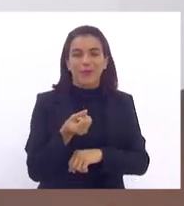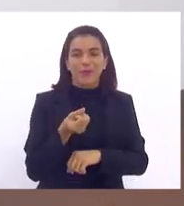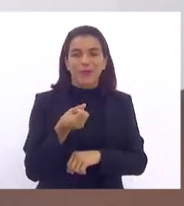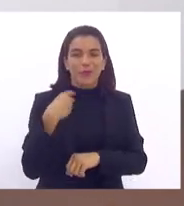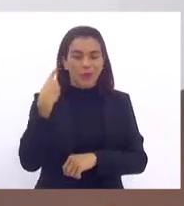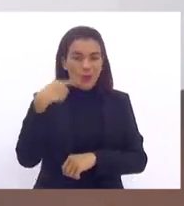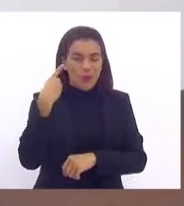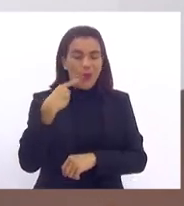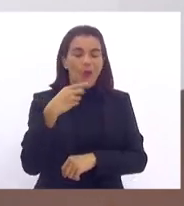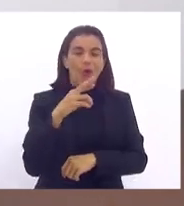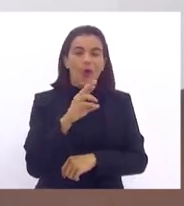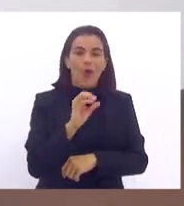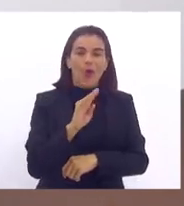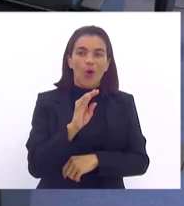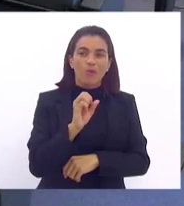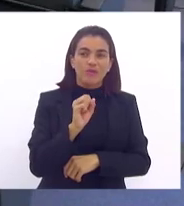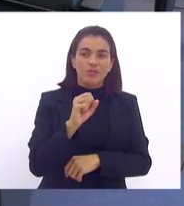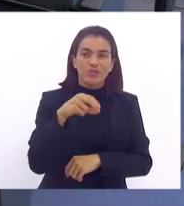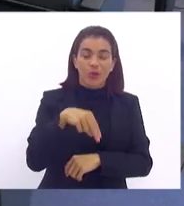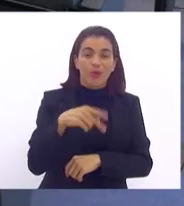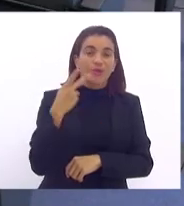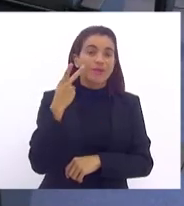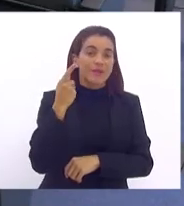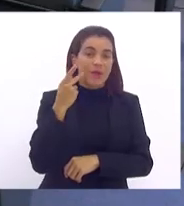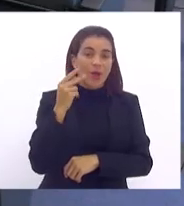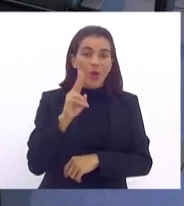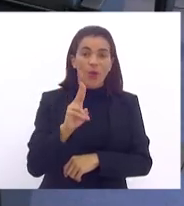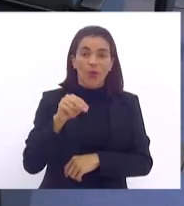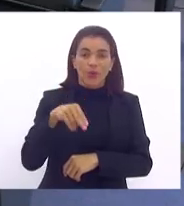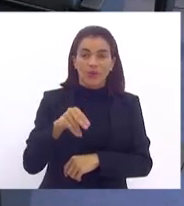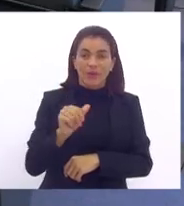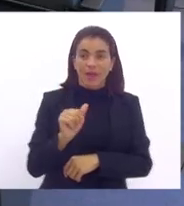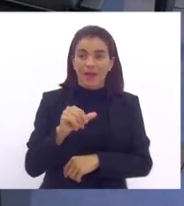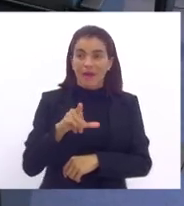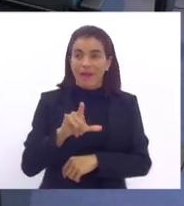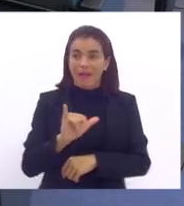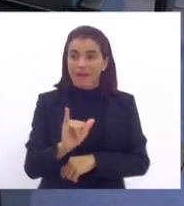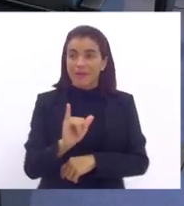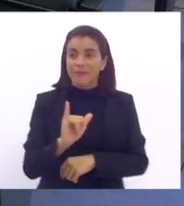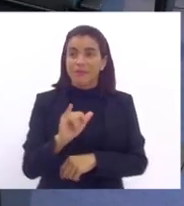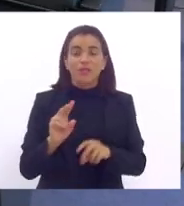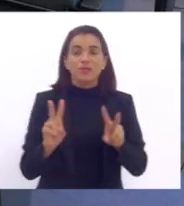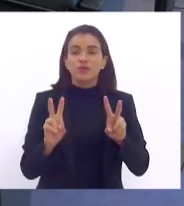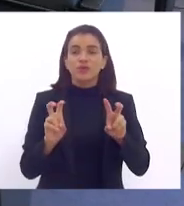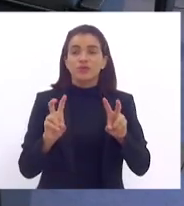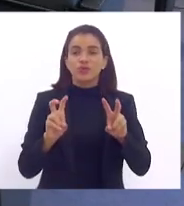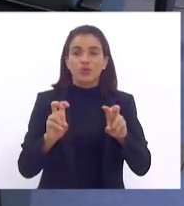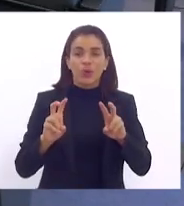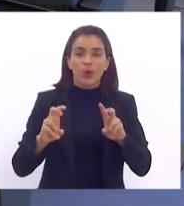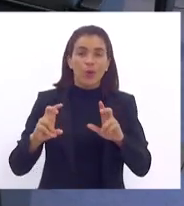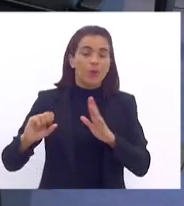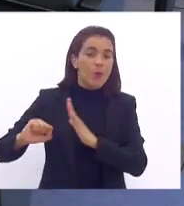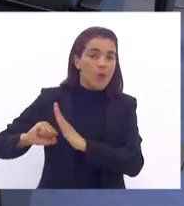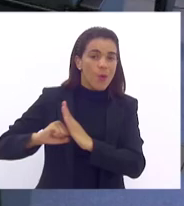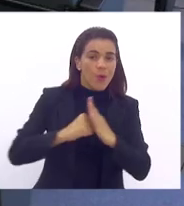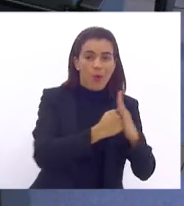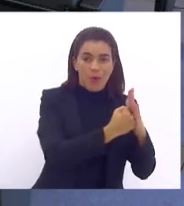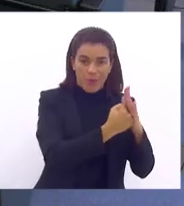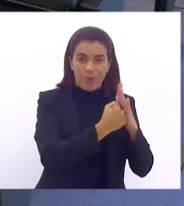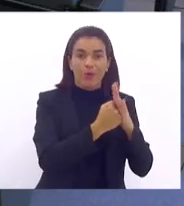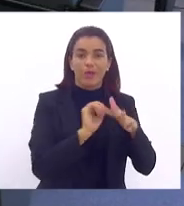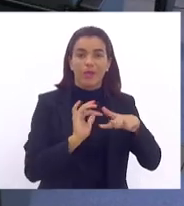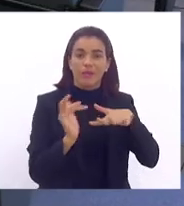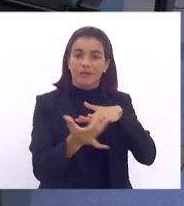Dante em Fortaleza agora recentemente na onal diz respeito a o bloqueio desses perfis de